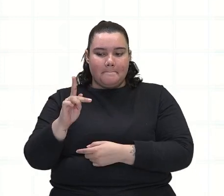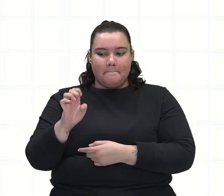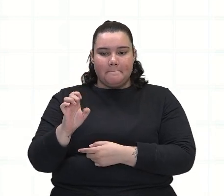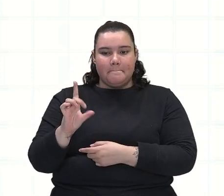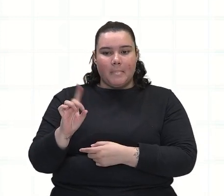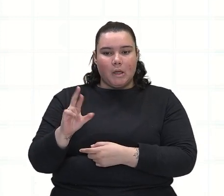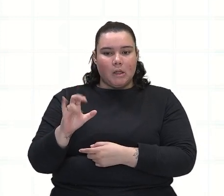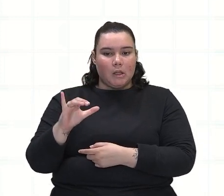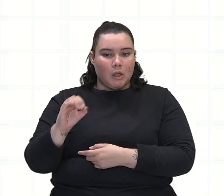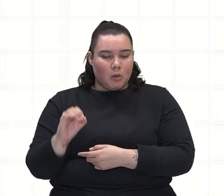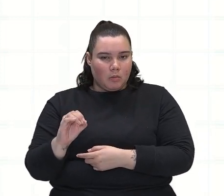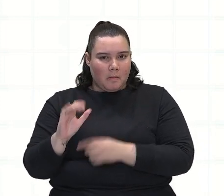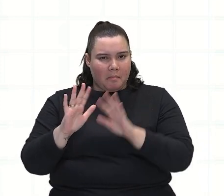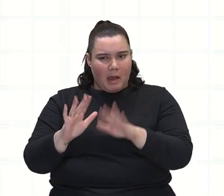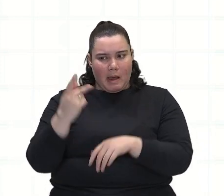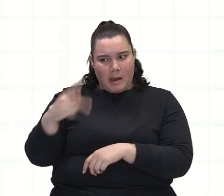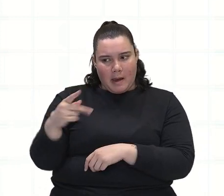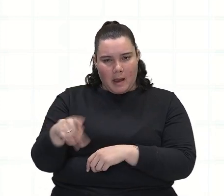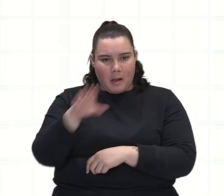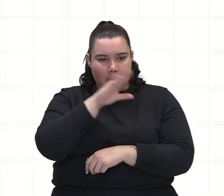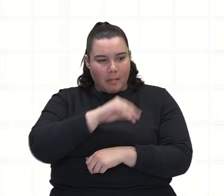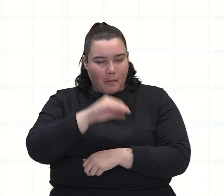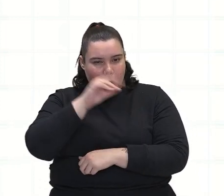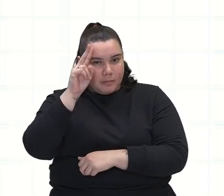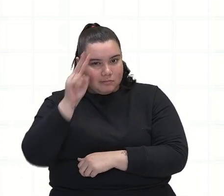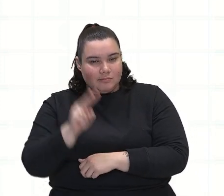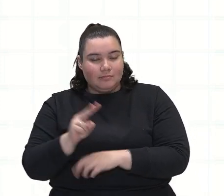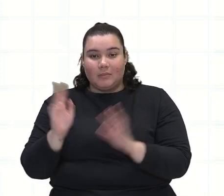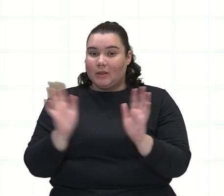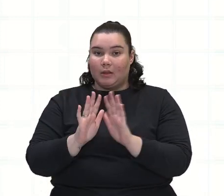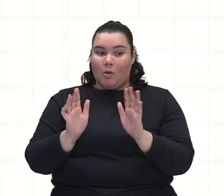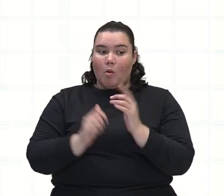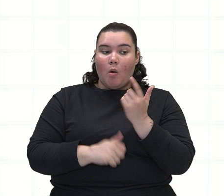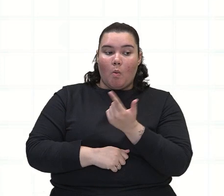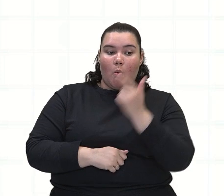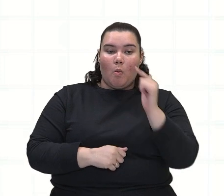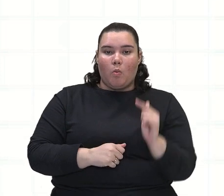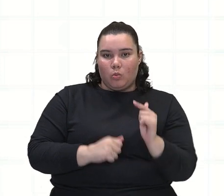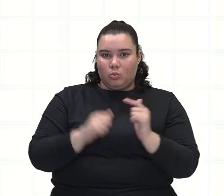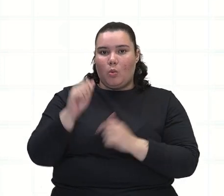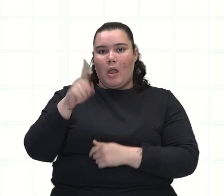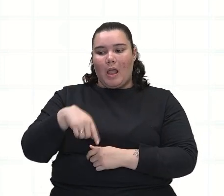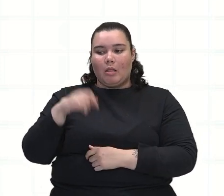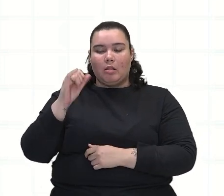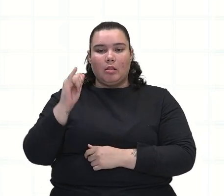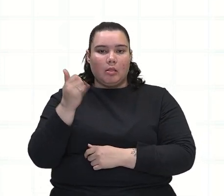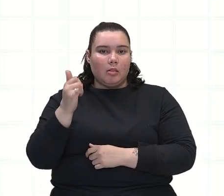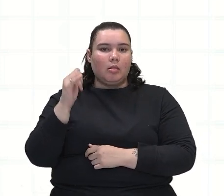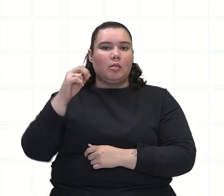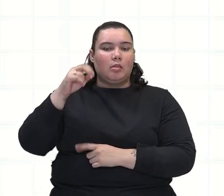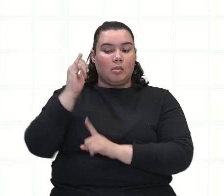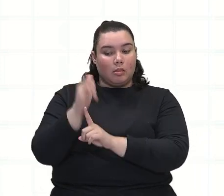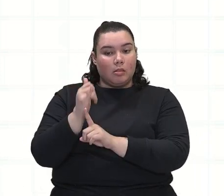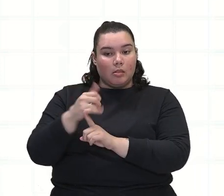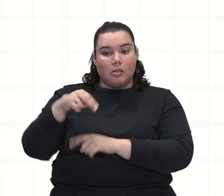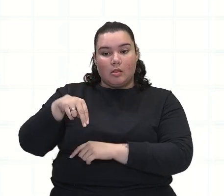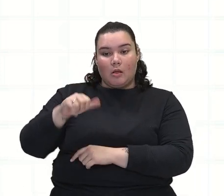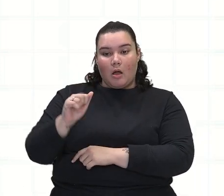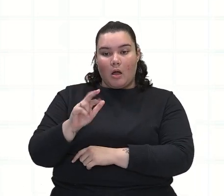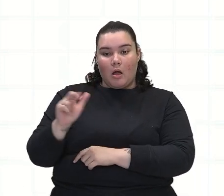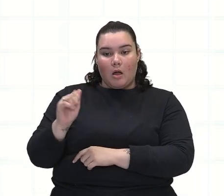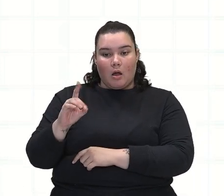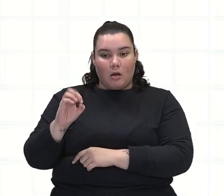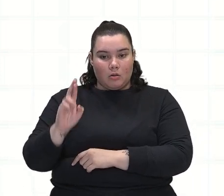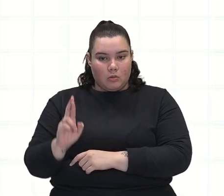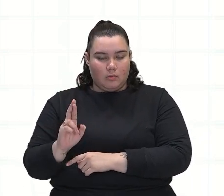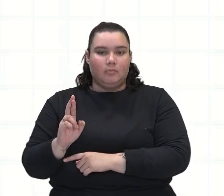Eu tenho um outro elemento desse texto narrativo, que é o narrador. É o narrador que está falando que o pedreiro